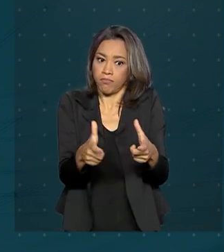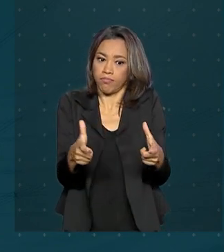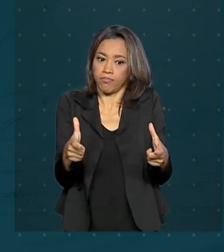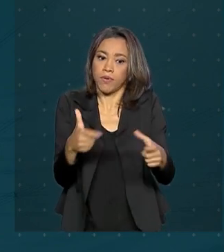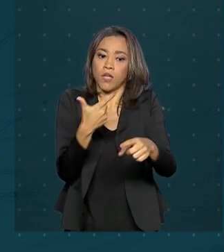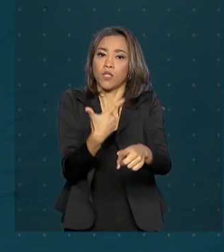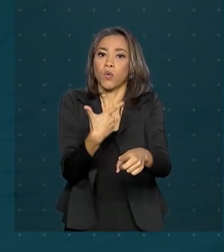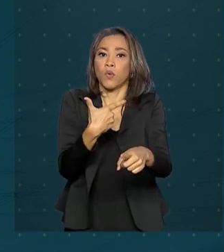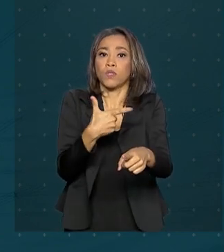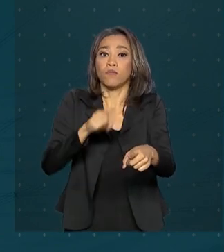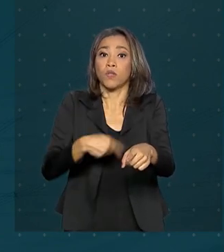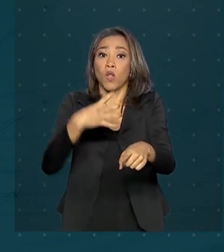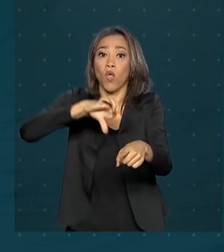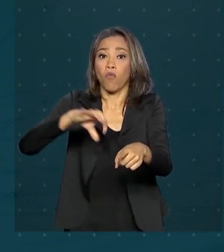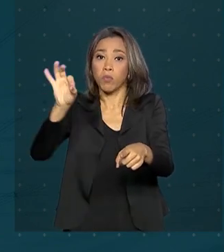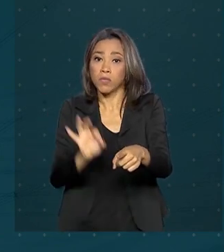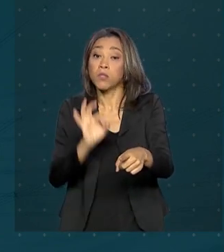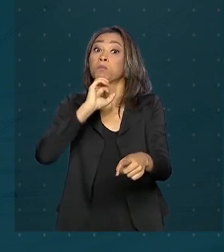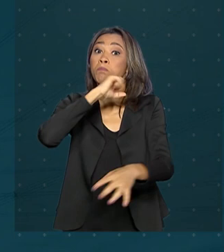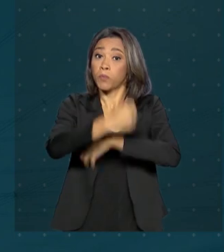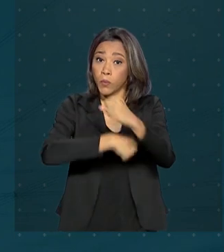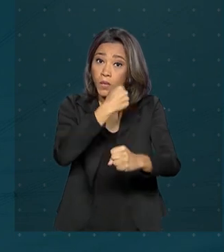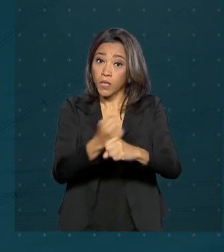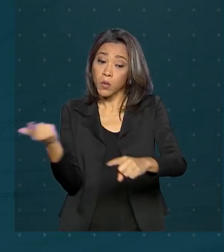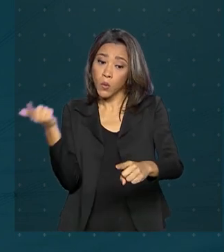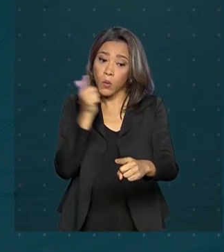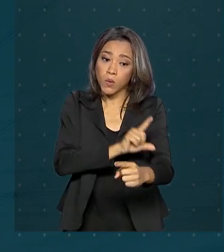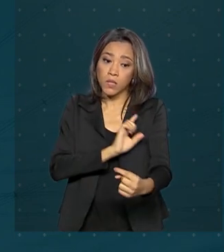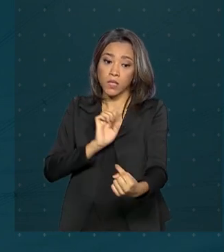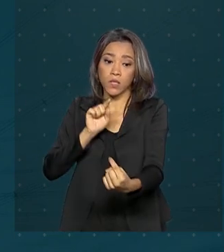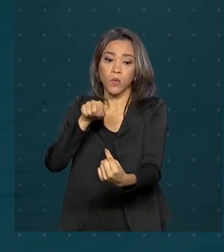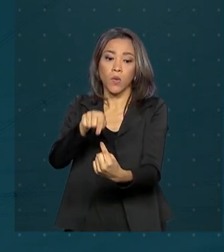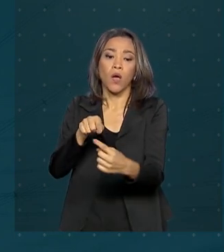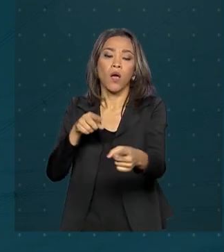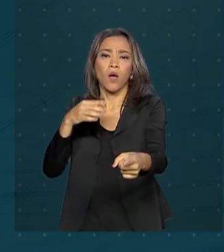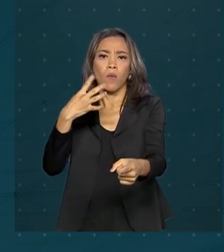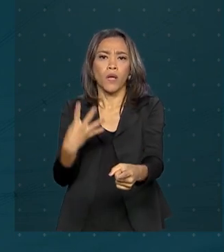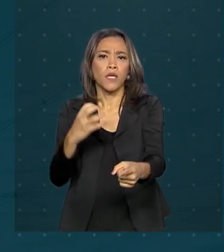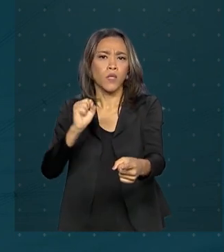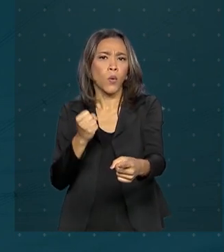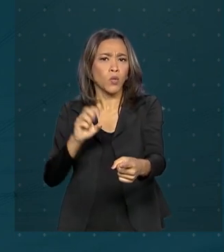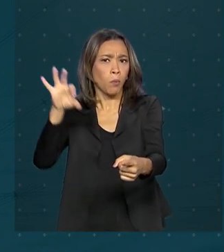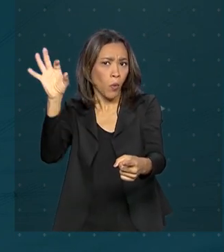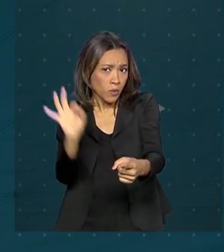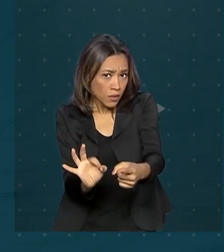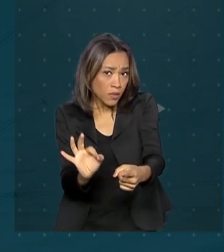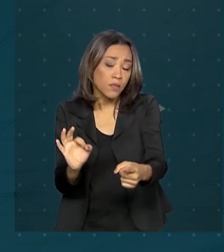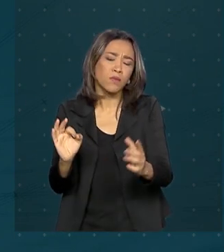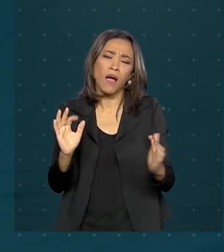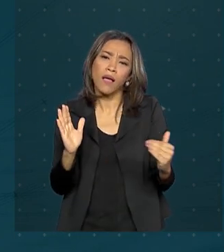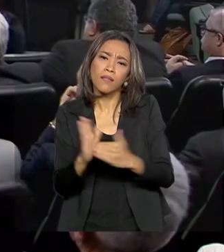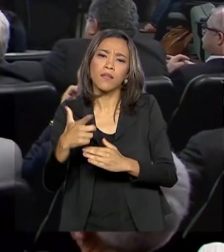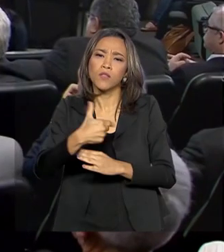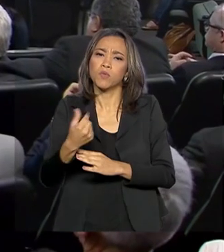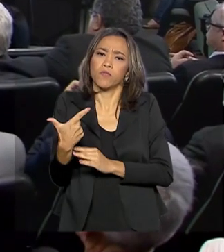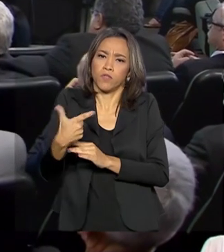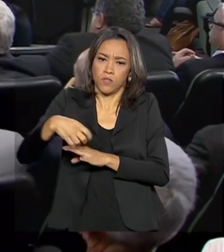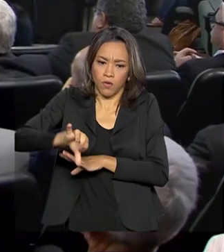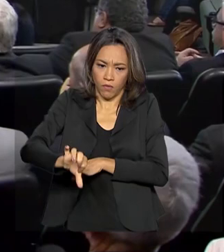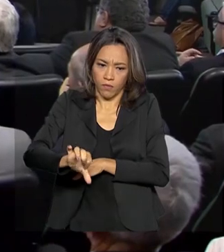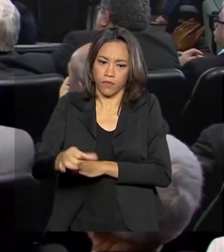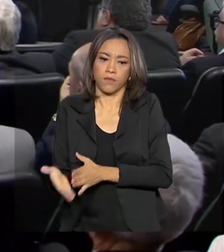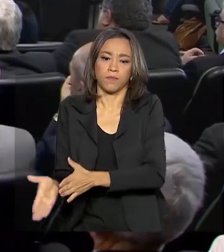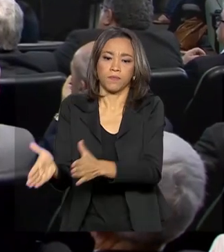,9% ao ano, alcançando os 48% da matriz energética em 2029. O Brasil